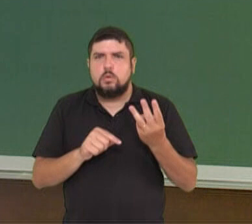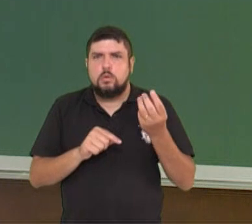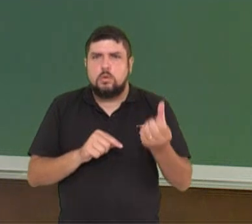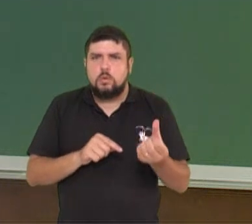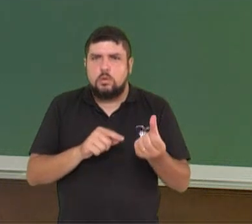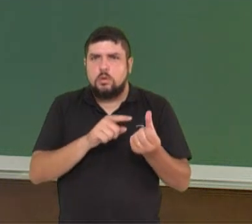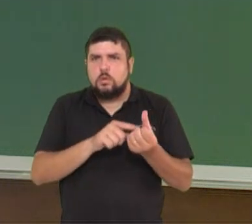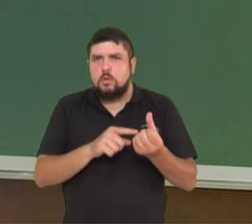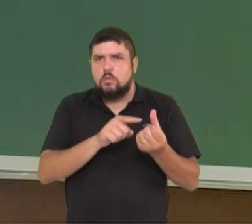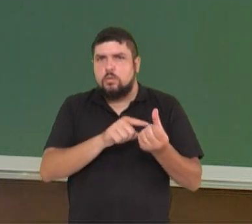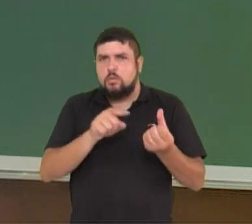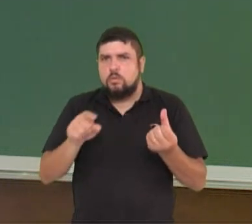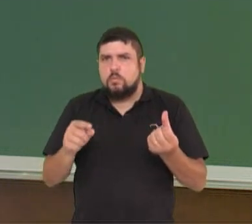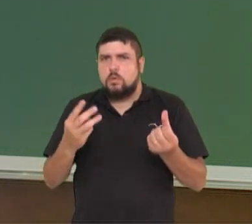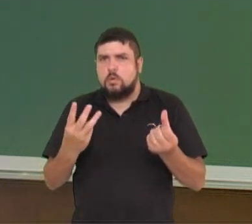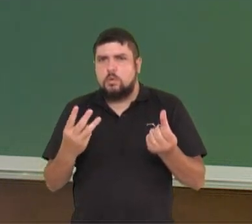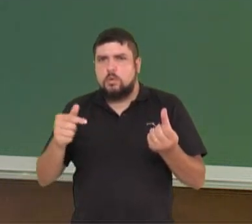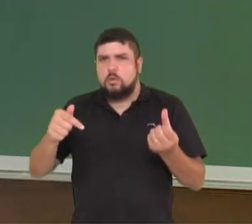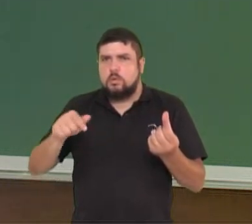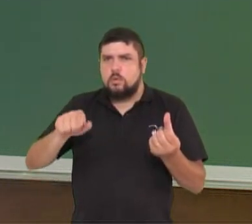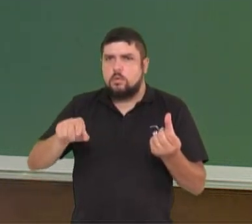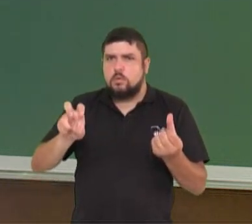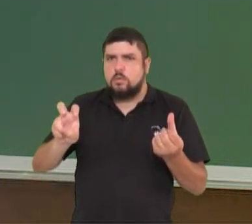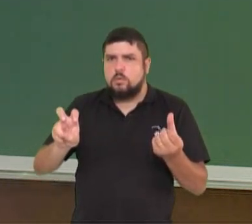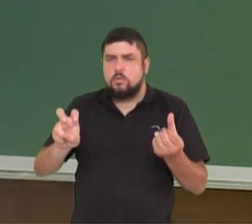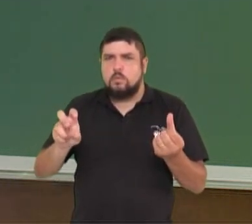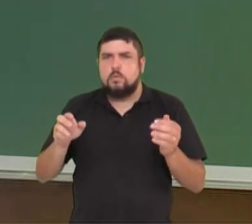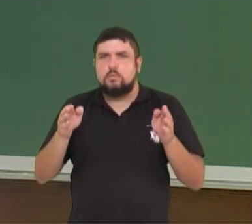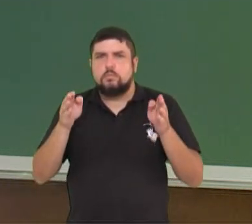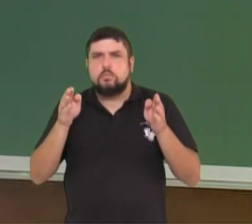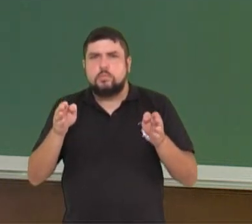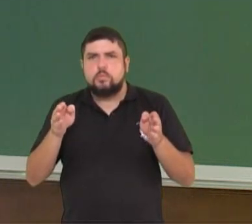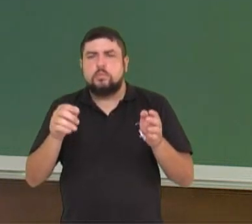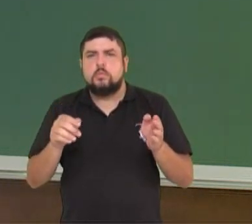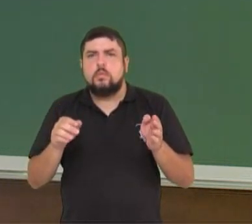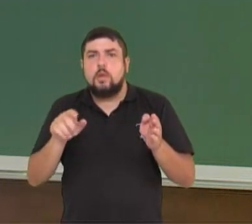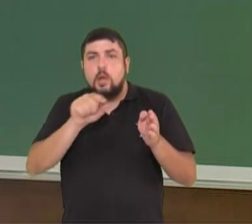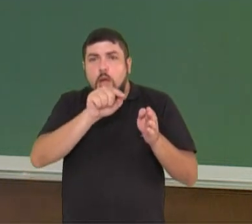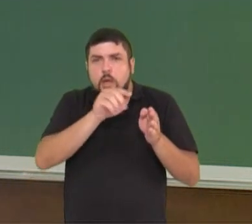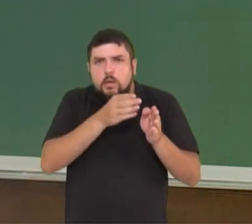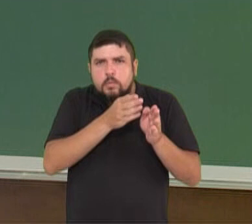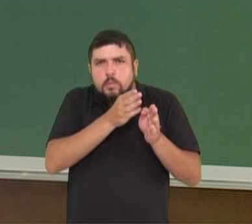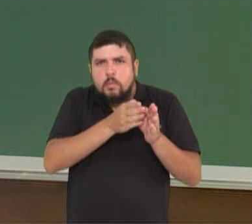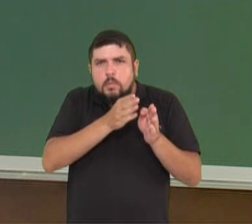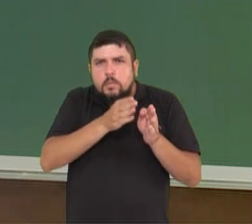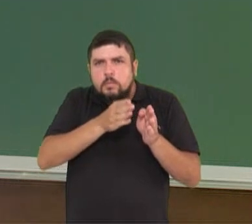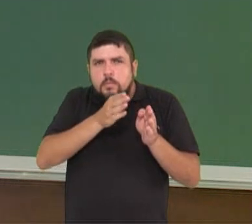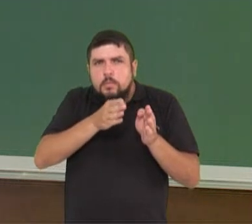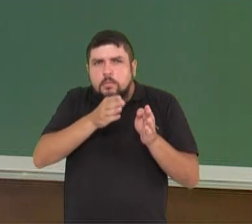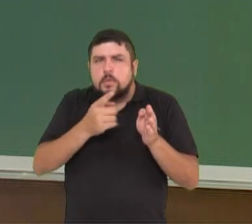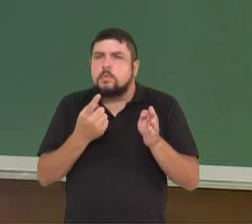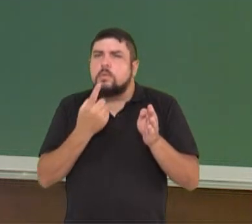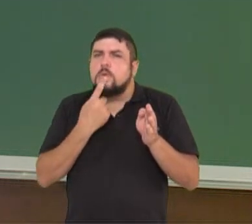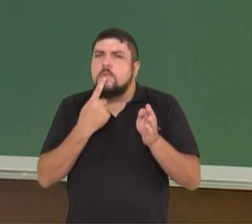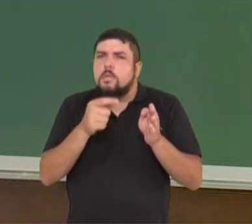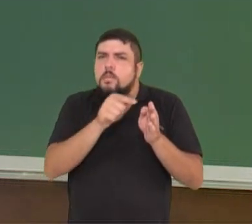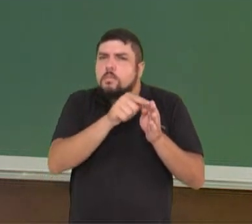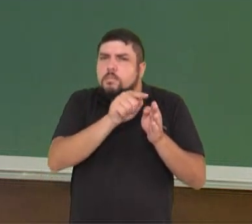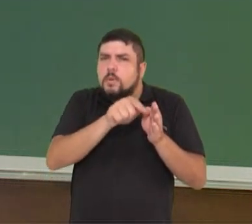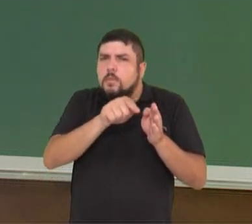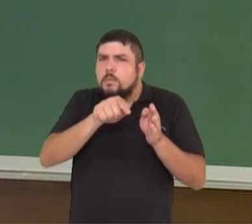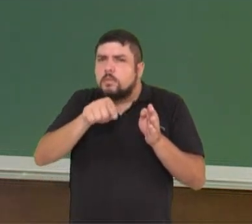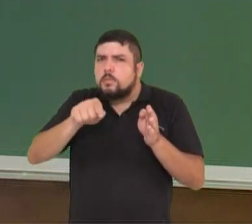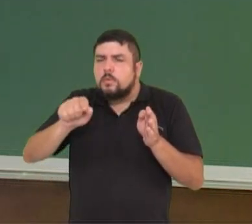ponto sobre o 37,5 e riscamos os números que estão entre 36 e 37,5. Essa é